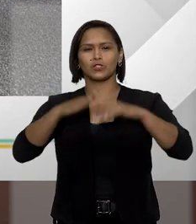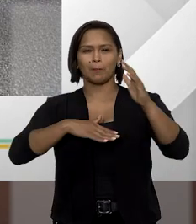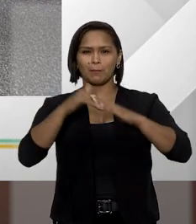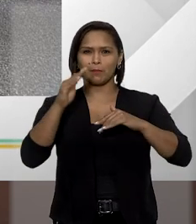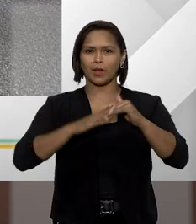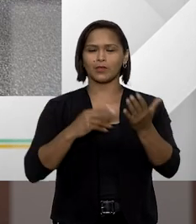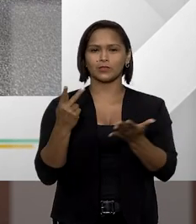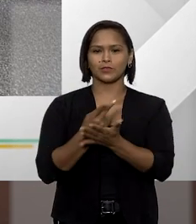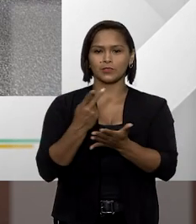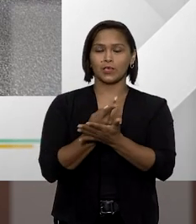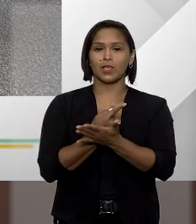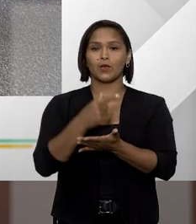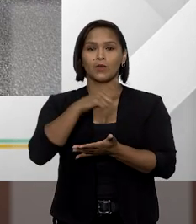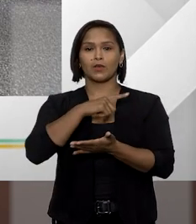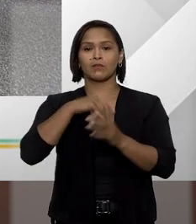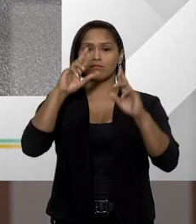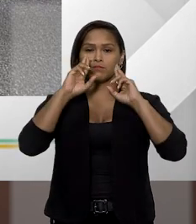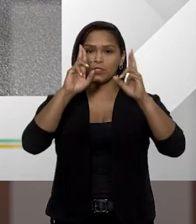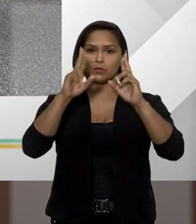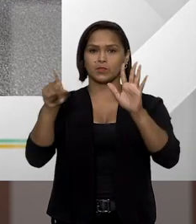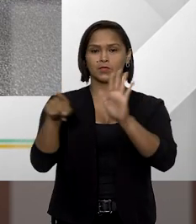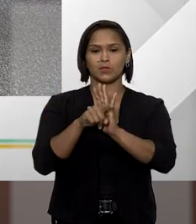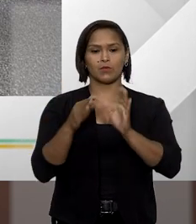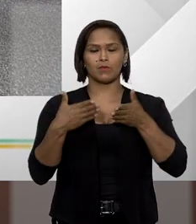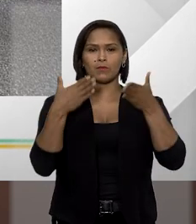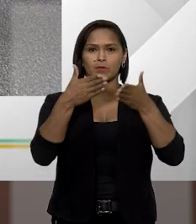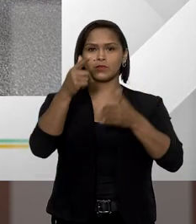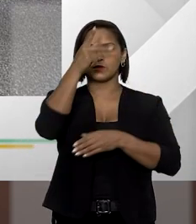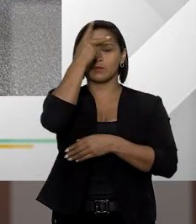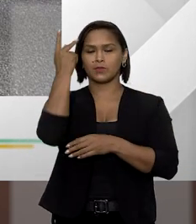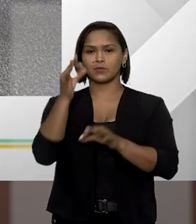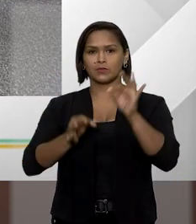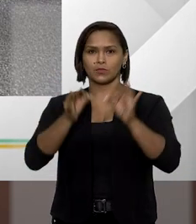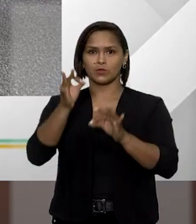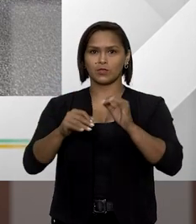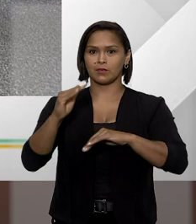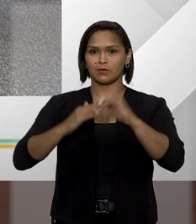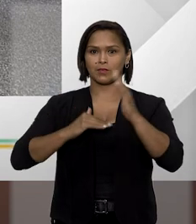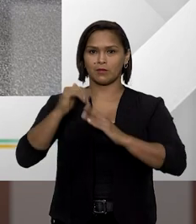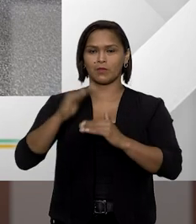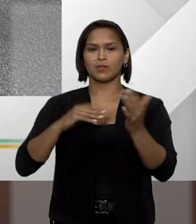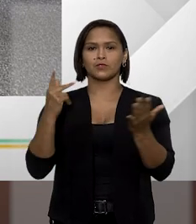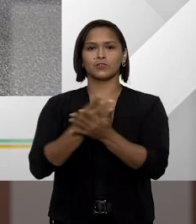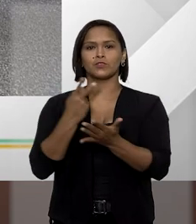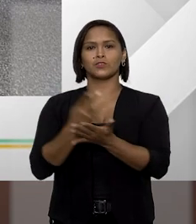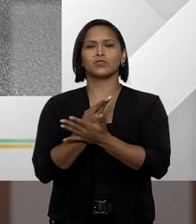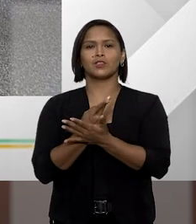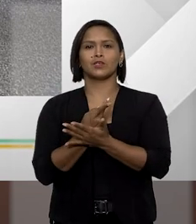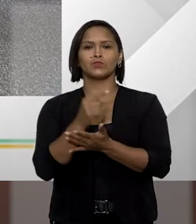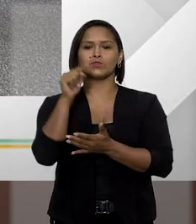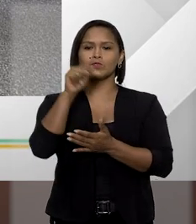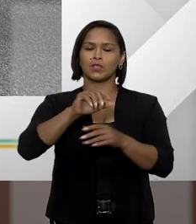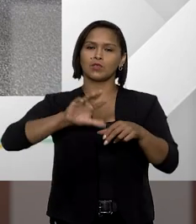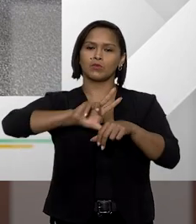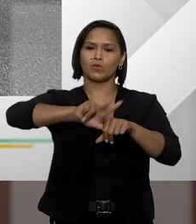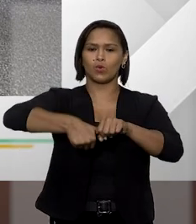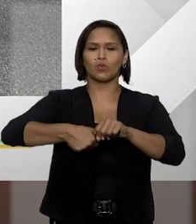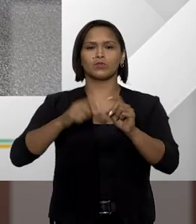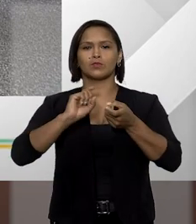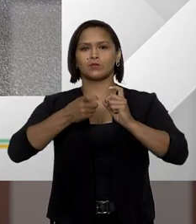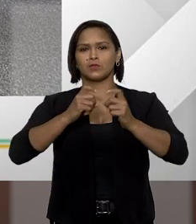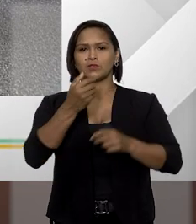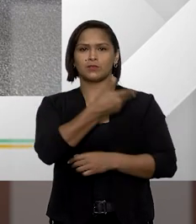de corrupção, imputando responsabilização objetiva da pessoa jurídica pela prática de atos ilícitos contra